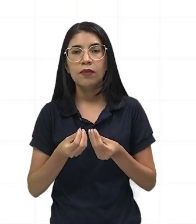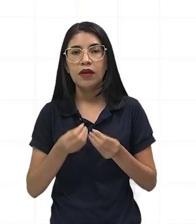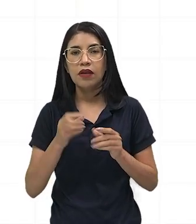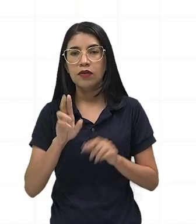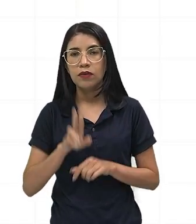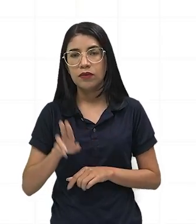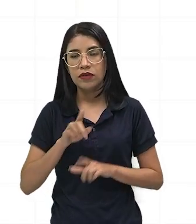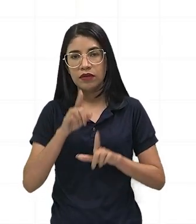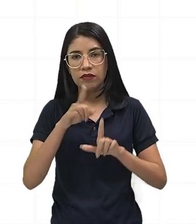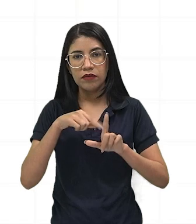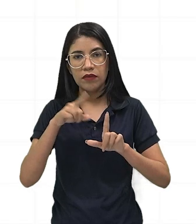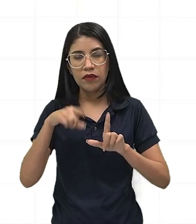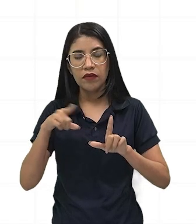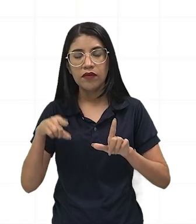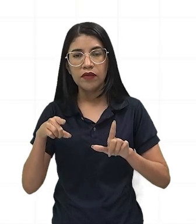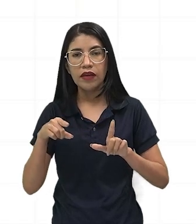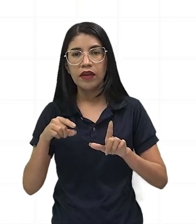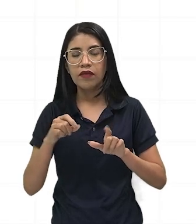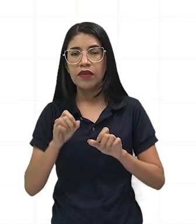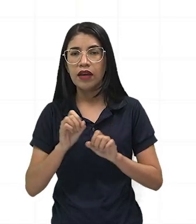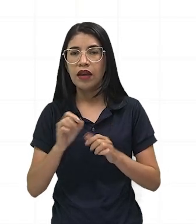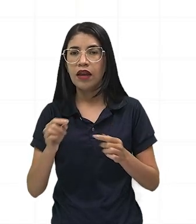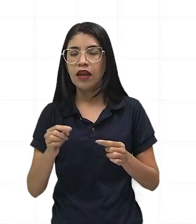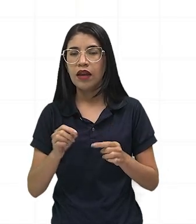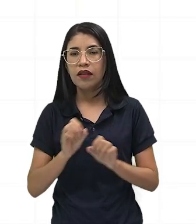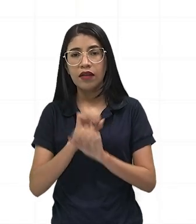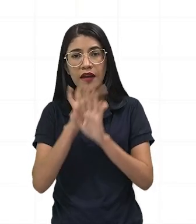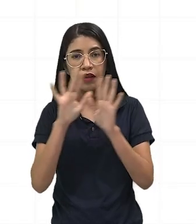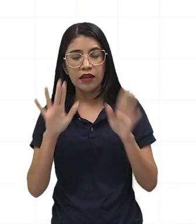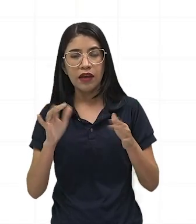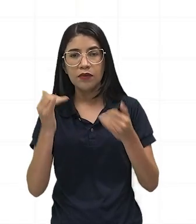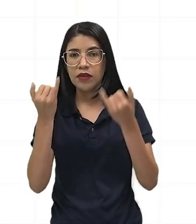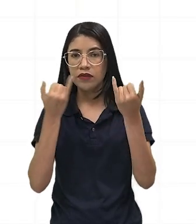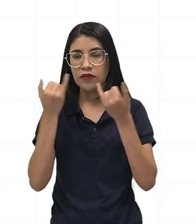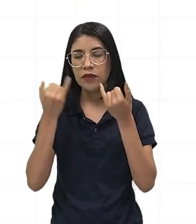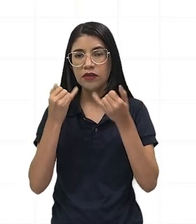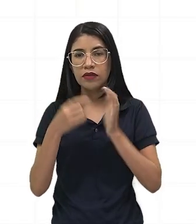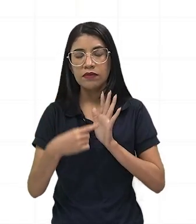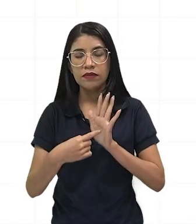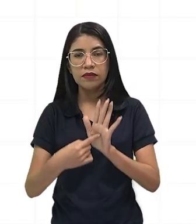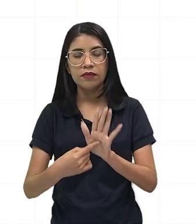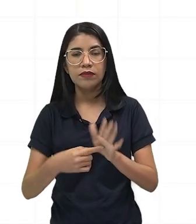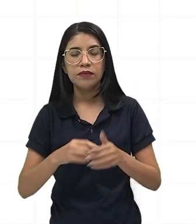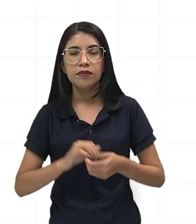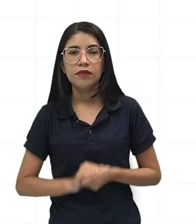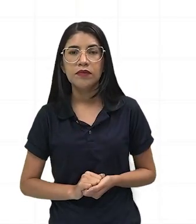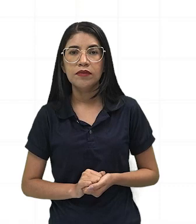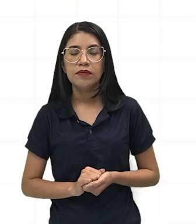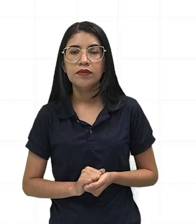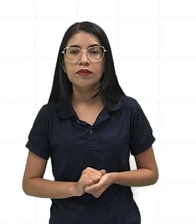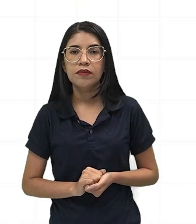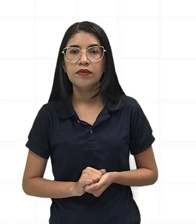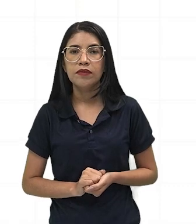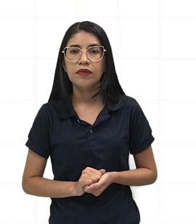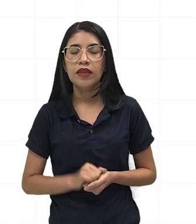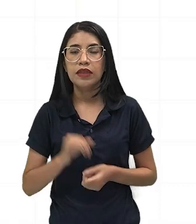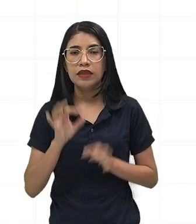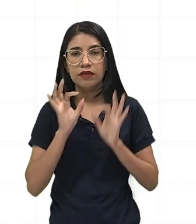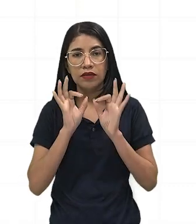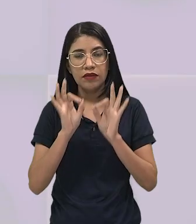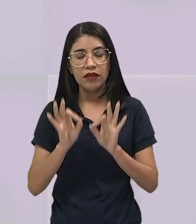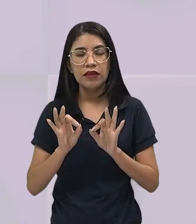de linhas, né, ele fica até mais adequado para esse tipo de ocasião, Isso também nós vamos prestando atenção,